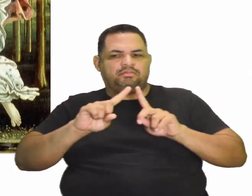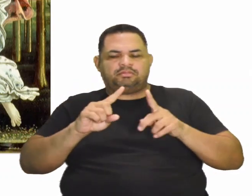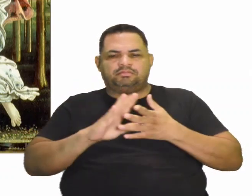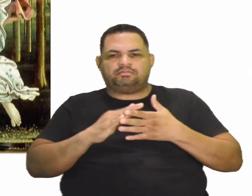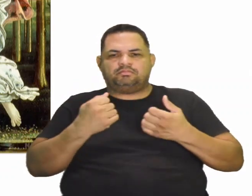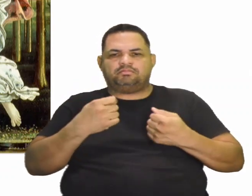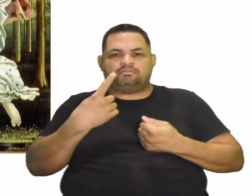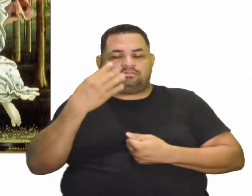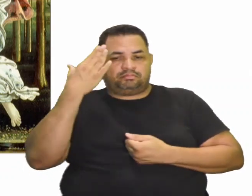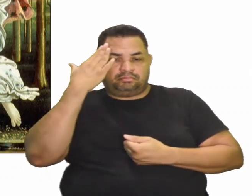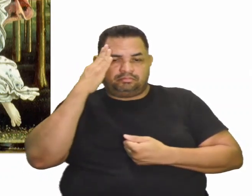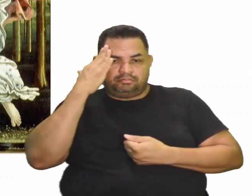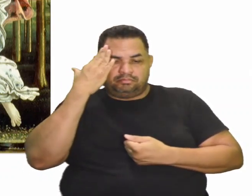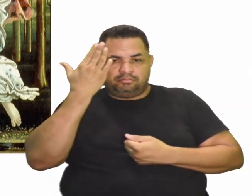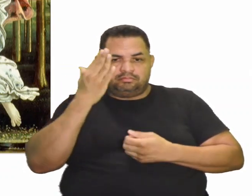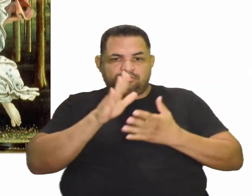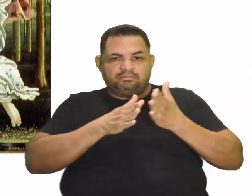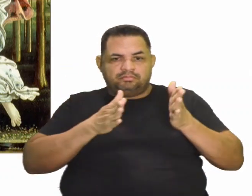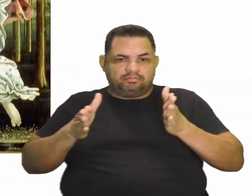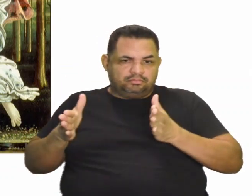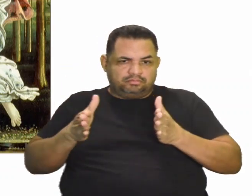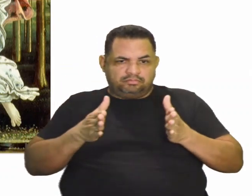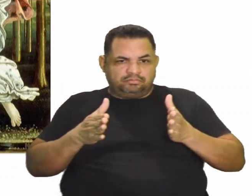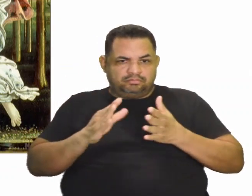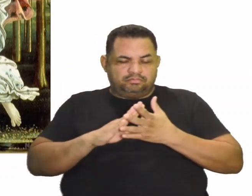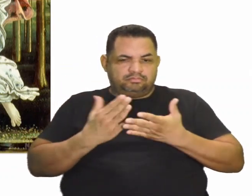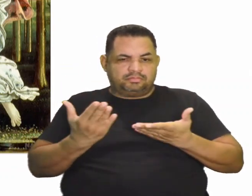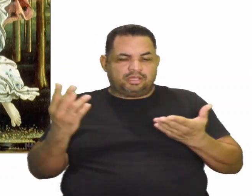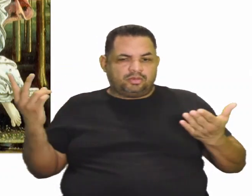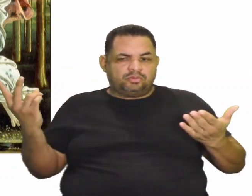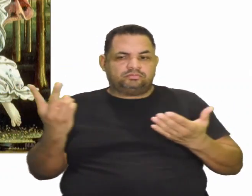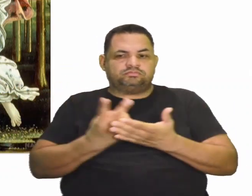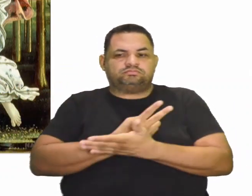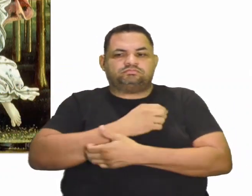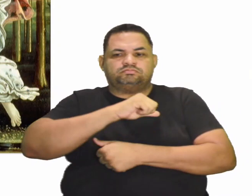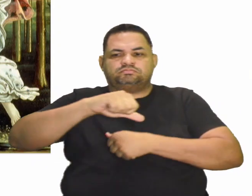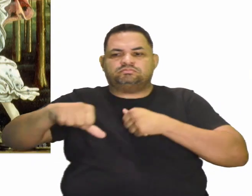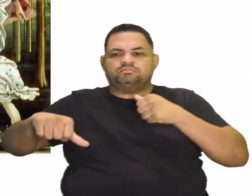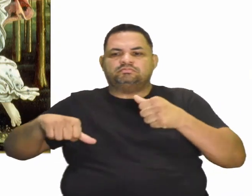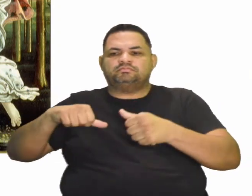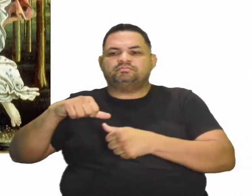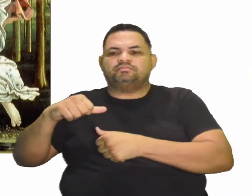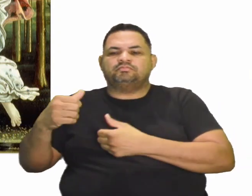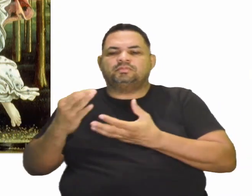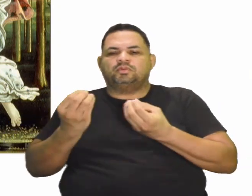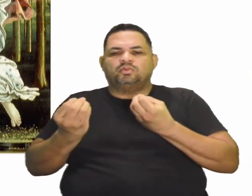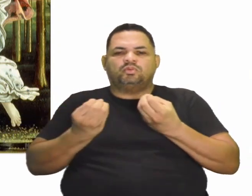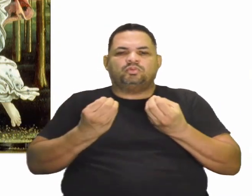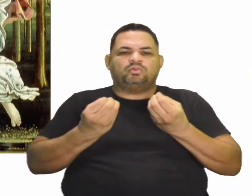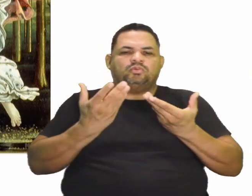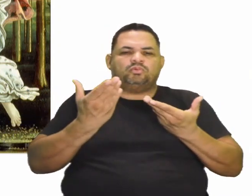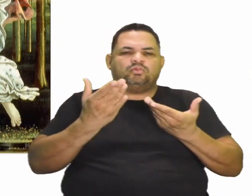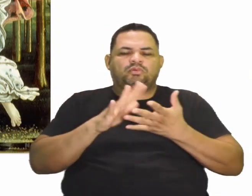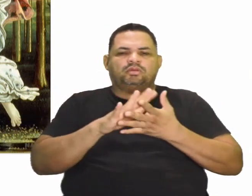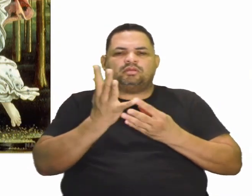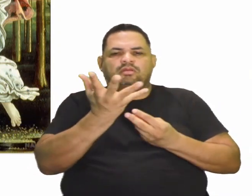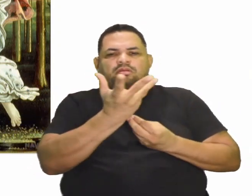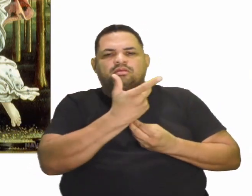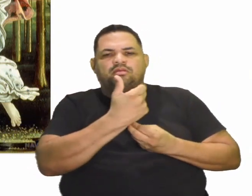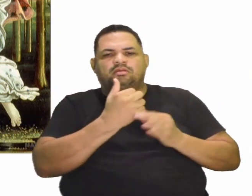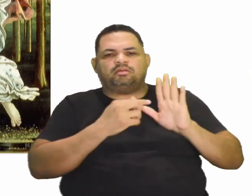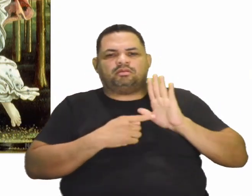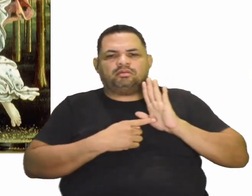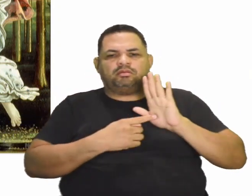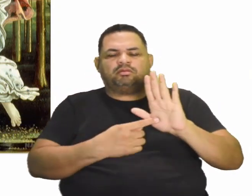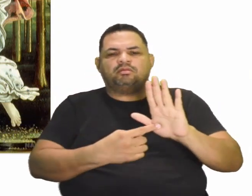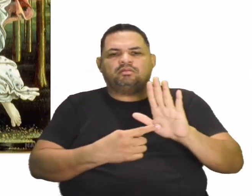possam compreender que é um período que vem ocorrendo mudanças, né, na forma de representar